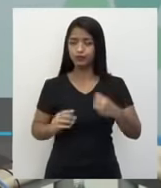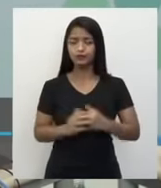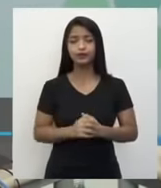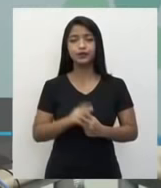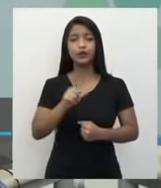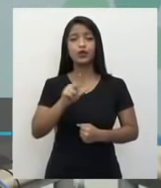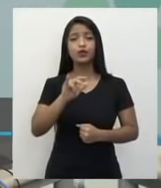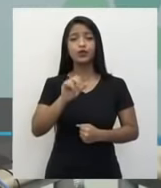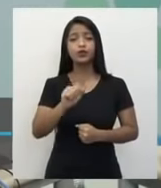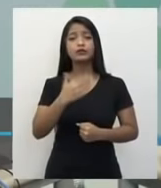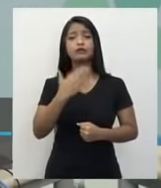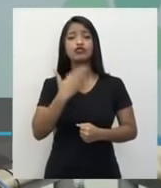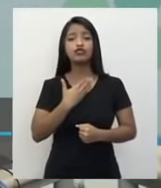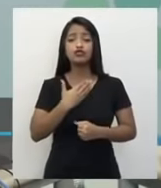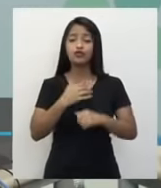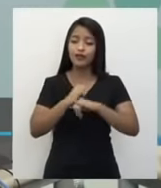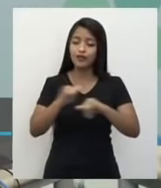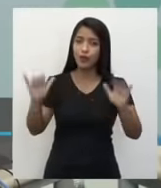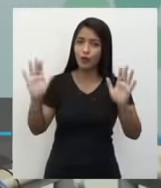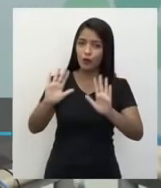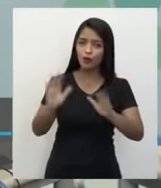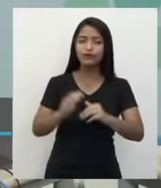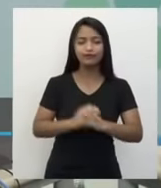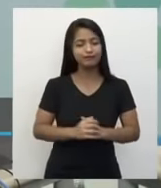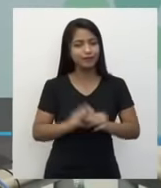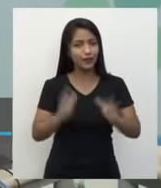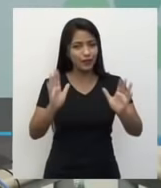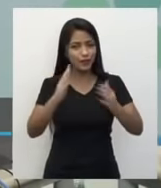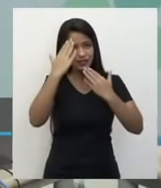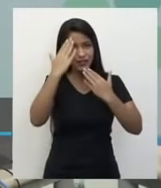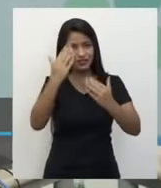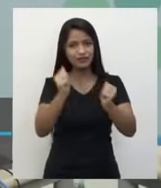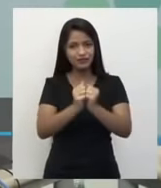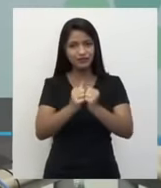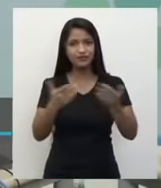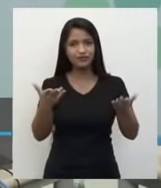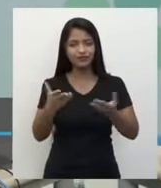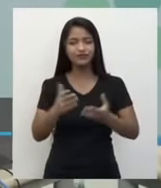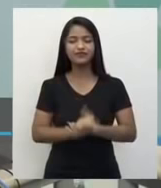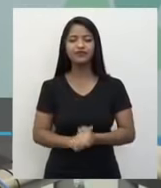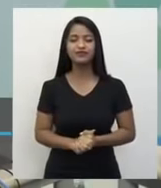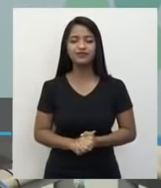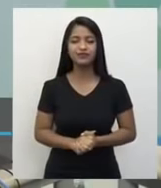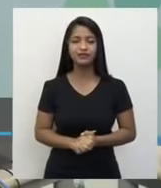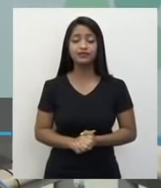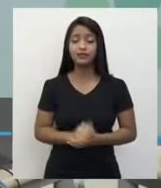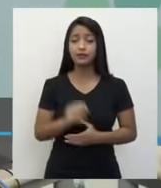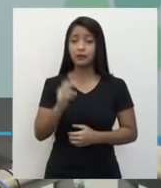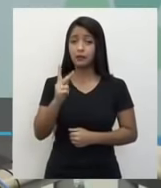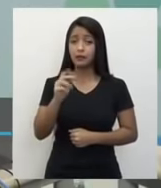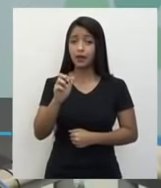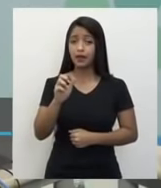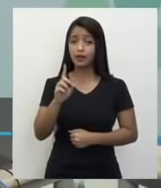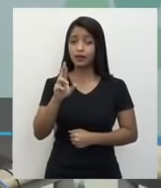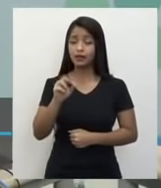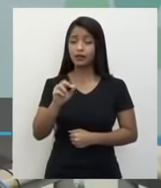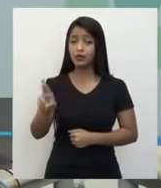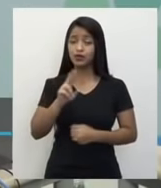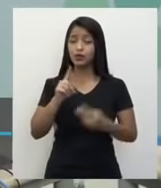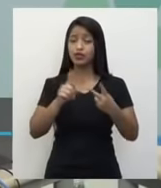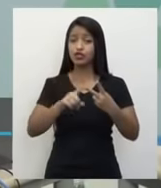para ele. Olá, Luiz, obrigada por estar participando conosco. Olha só, o Pedro Henrique, diretor, produtor